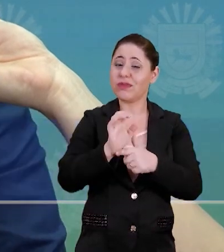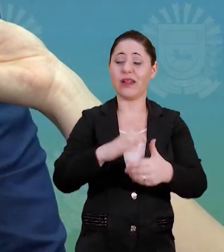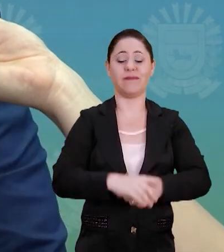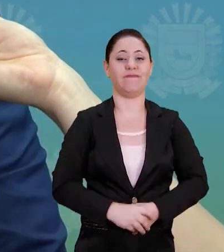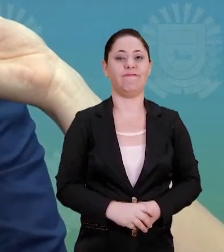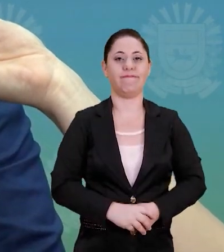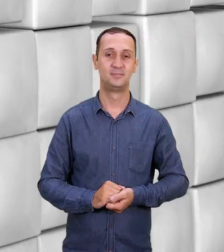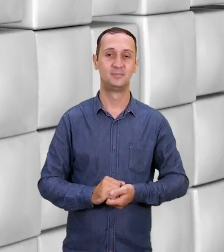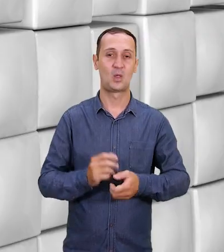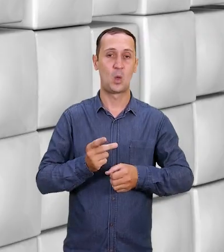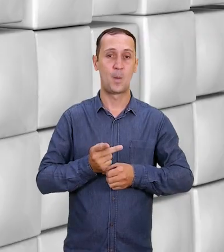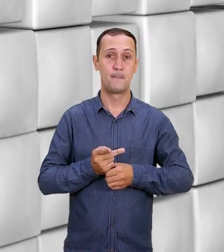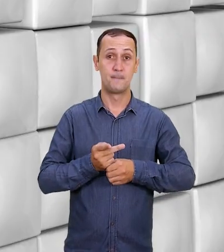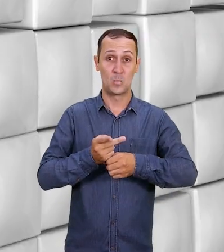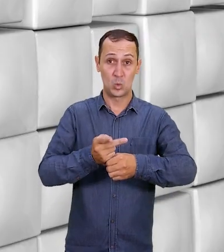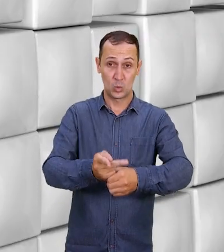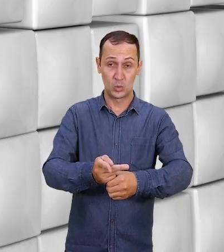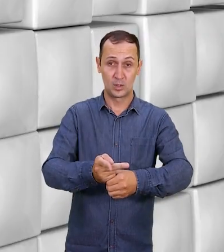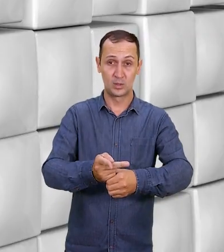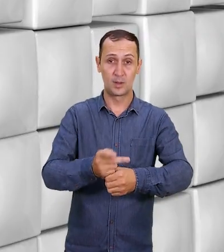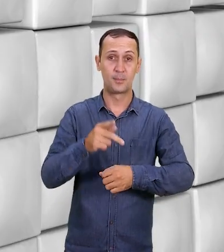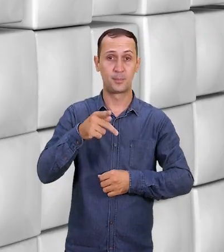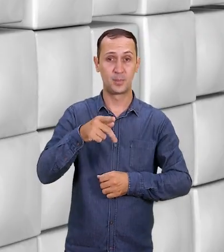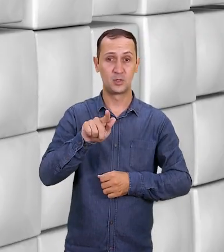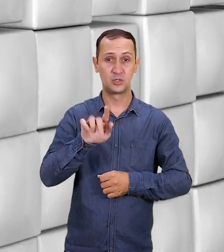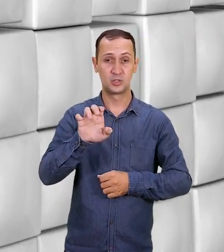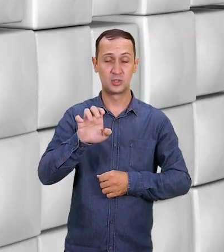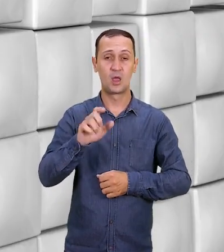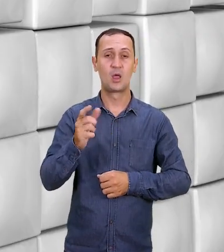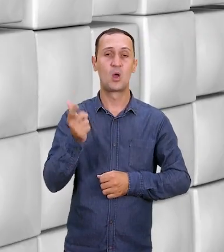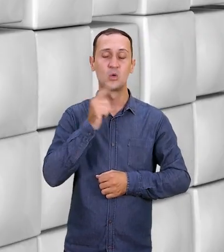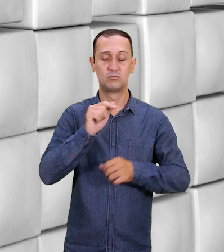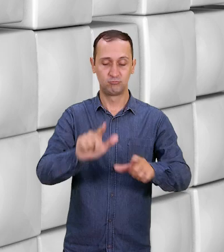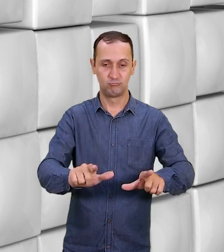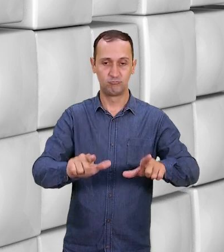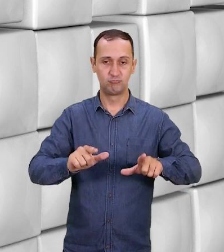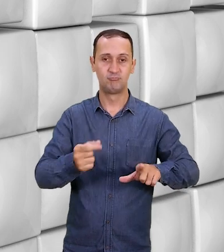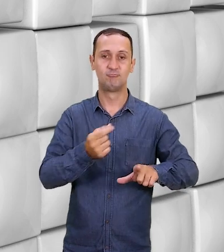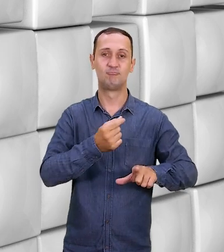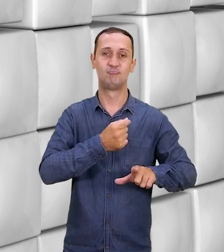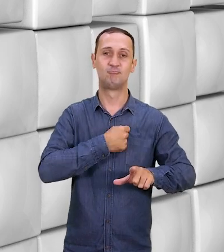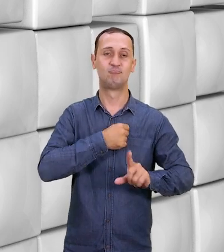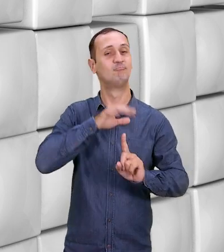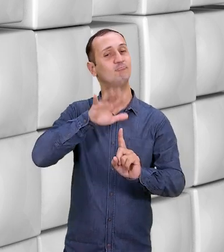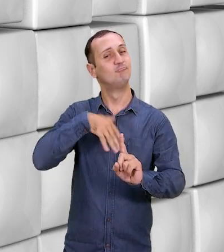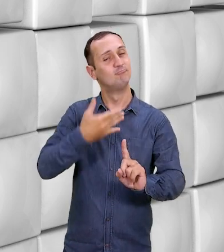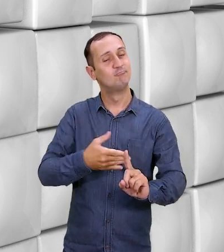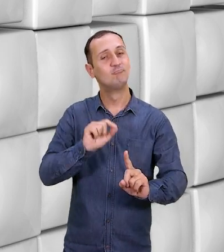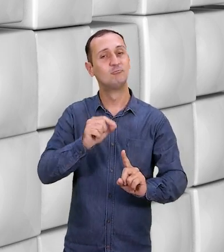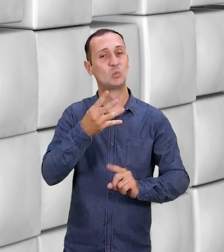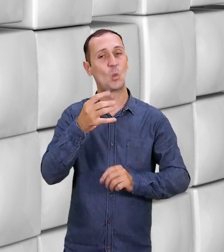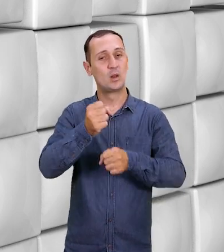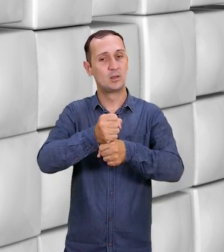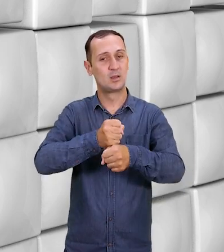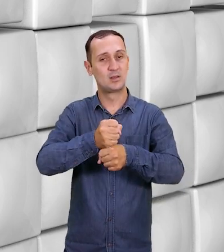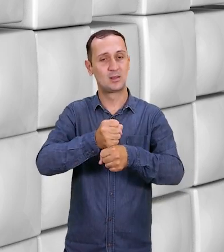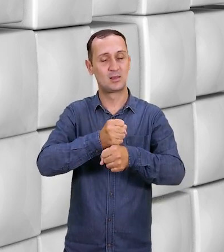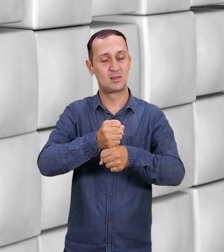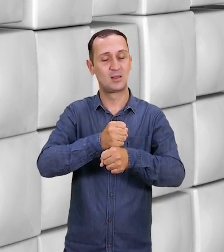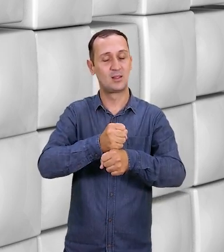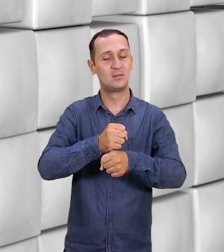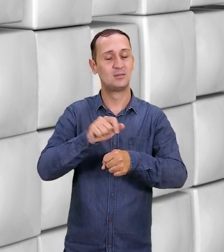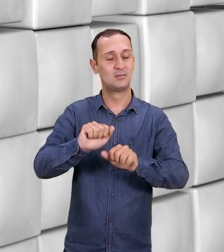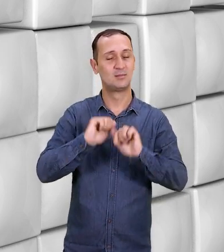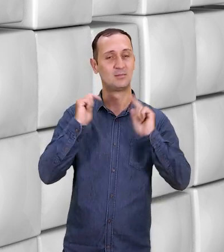do Estado. Procuradores da PGE recebem diploma de honra ao mérito legislativo, alusivo